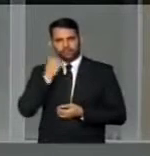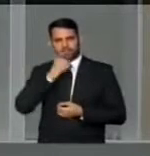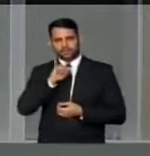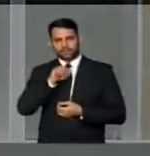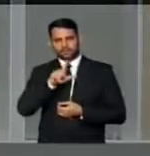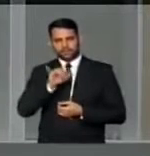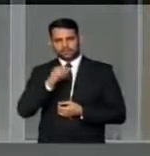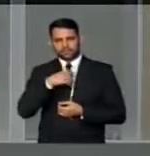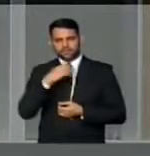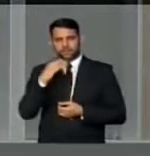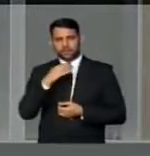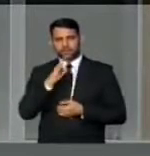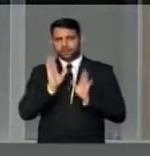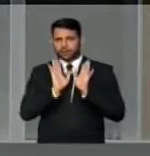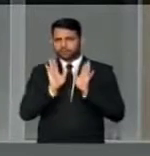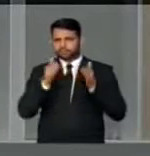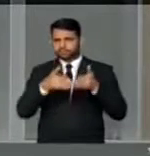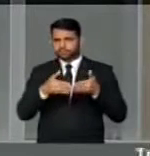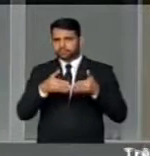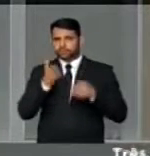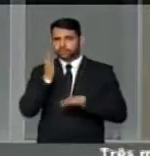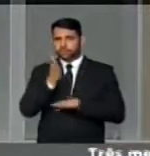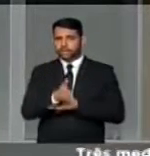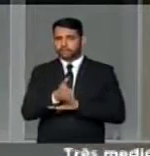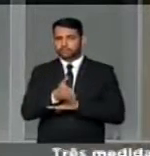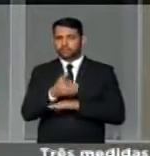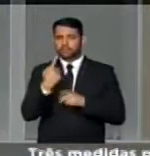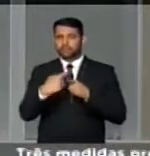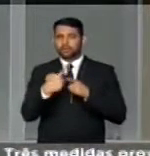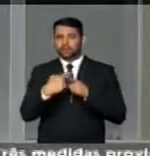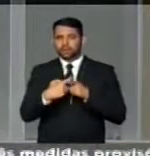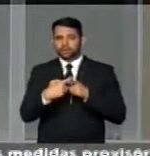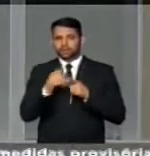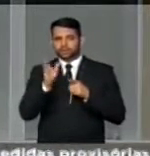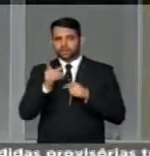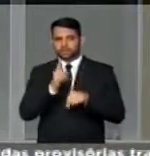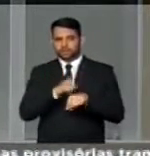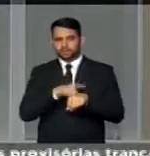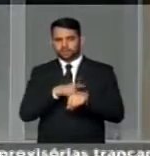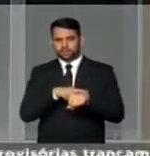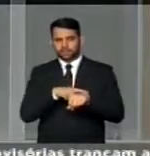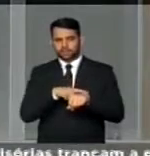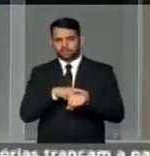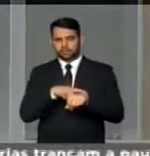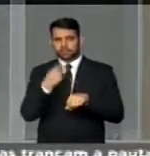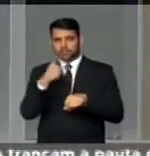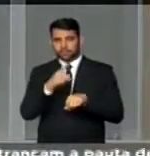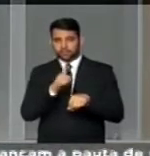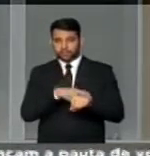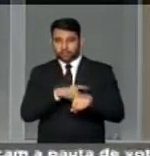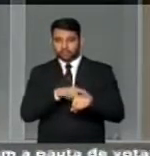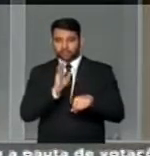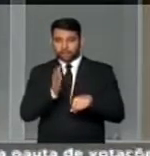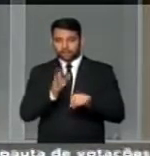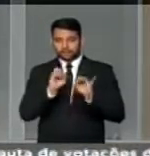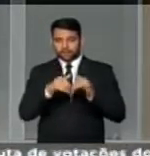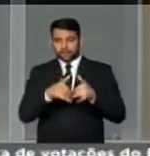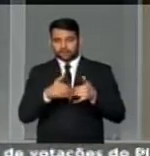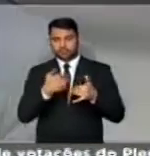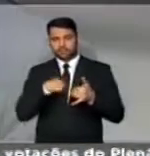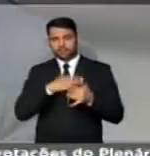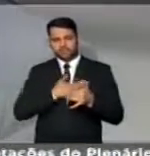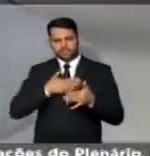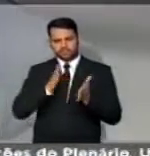Valente, eu vou ser bastante objetivo, até pelo já terminar do tempo, mas eu quero em primeiro